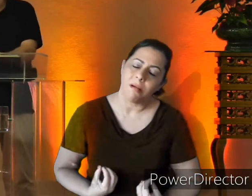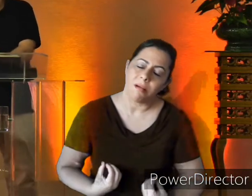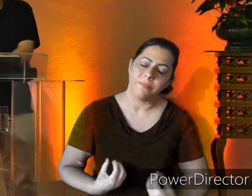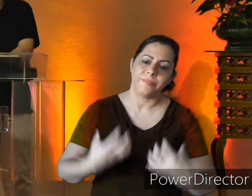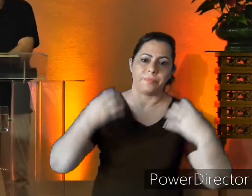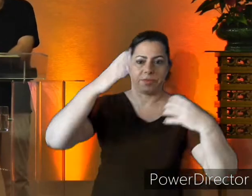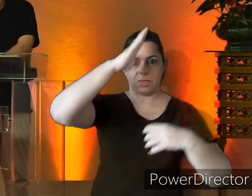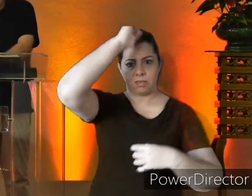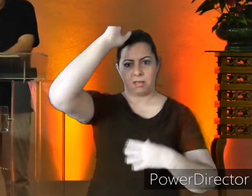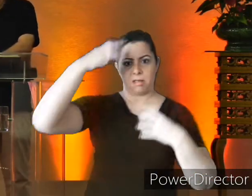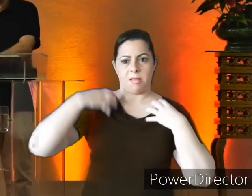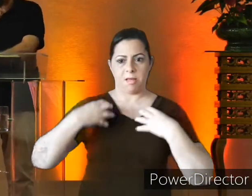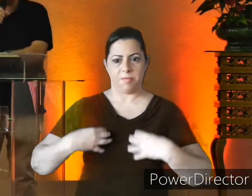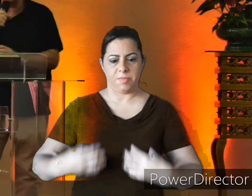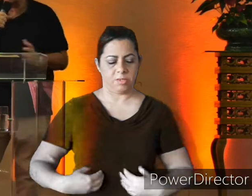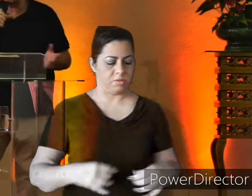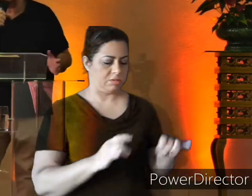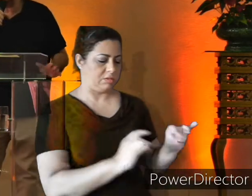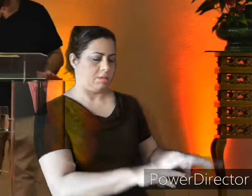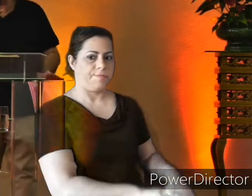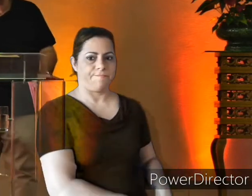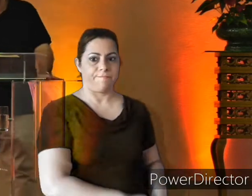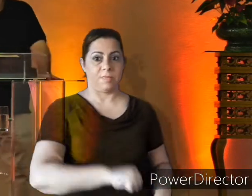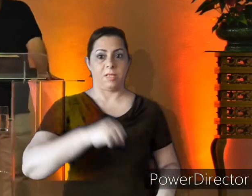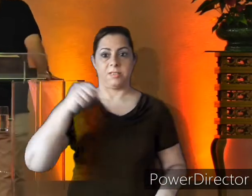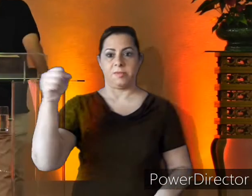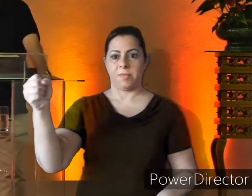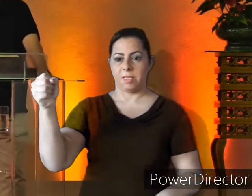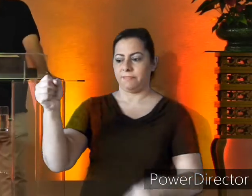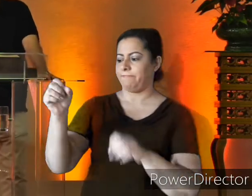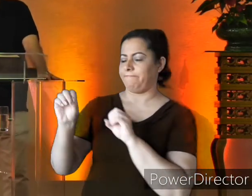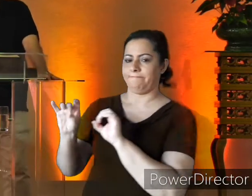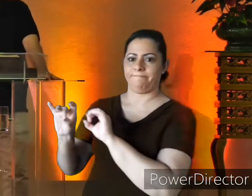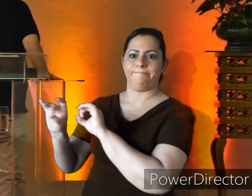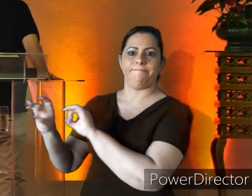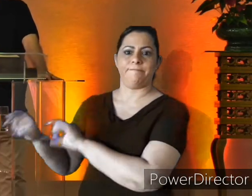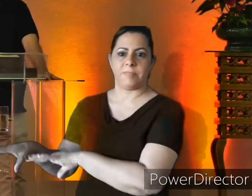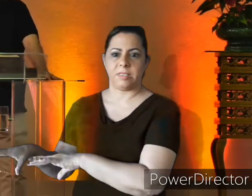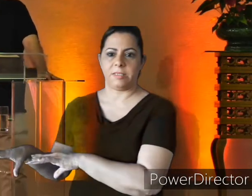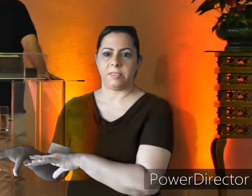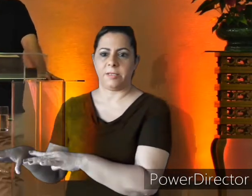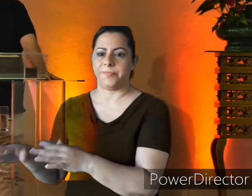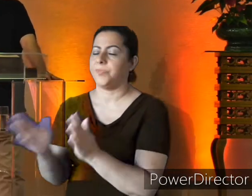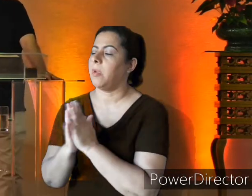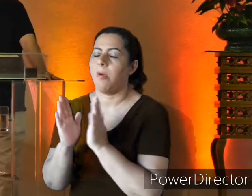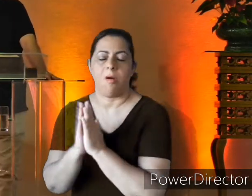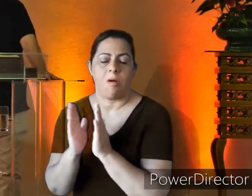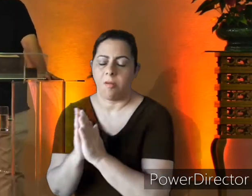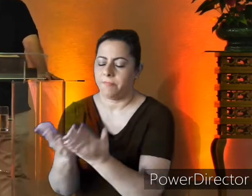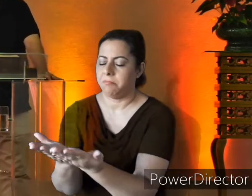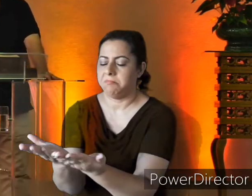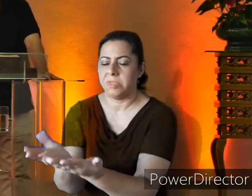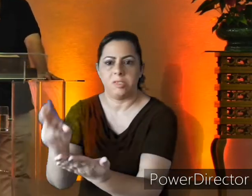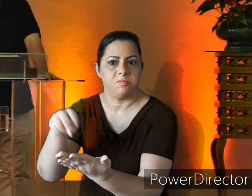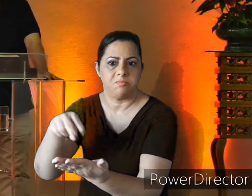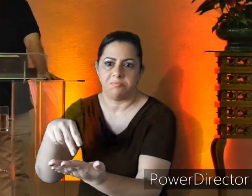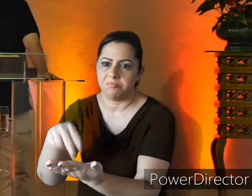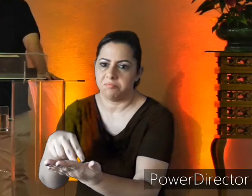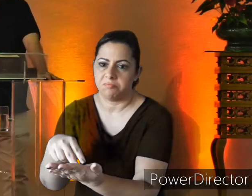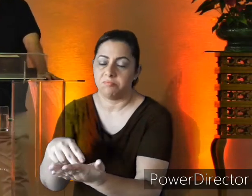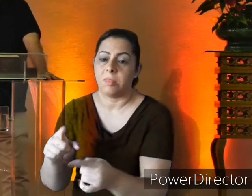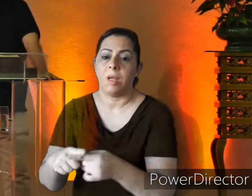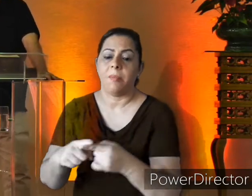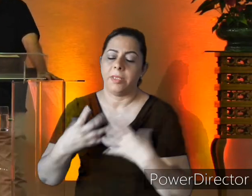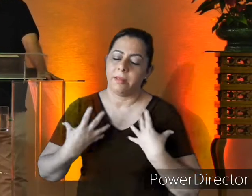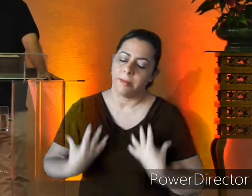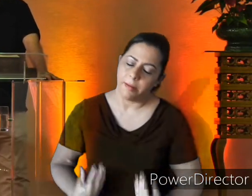não é aqui nessa terra. Enquanto estivermos aqui nessa terra, nós estaremos em guerra. Enquanto estivermos aqui nessa terra, o